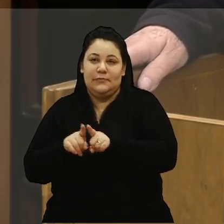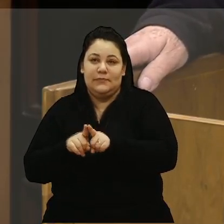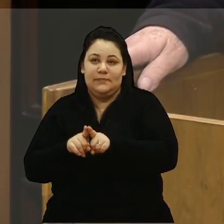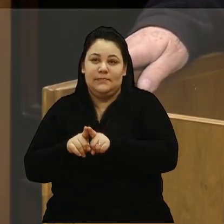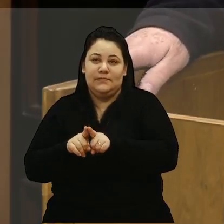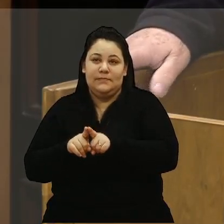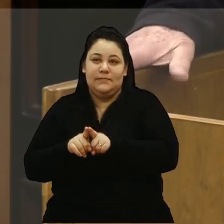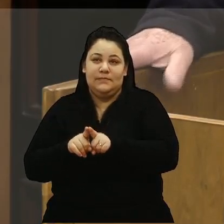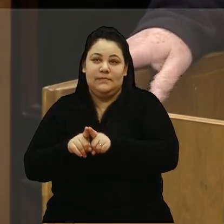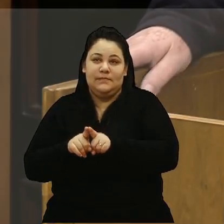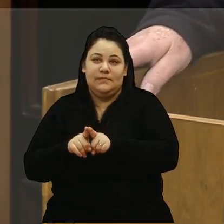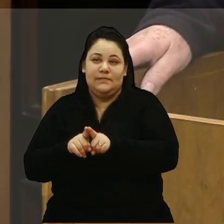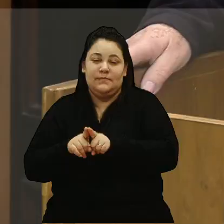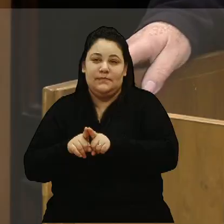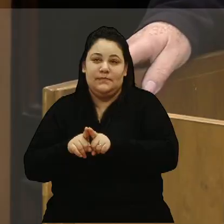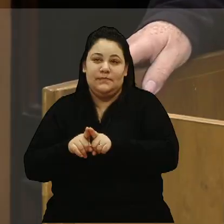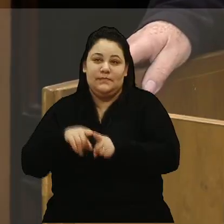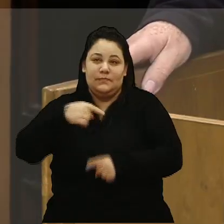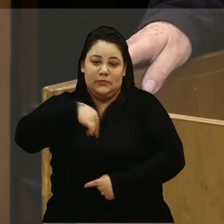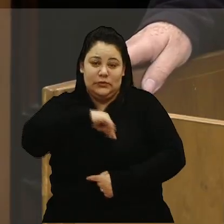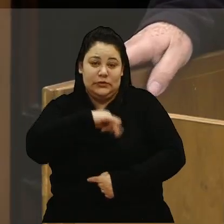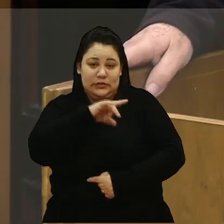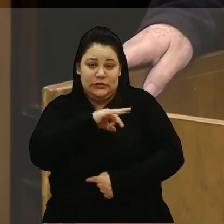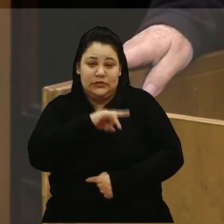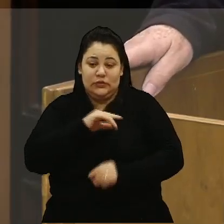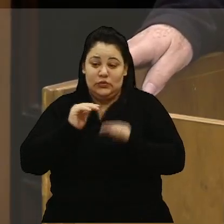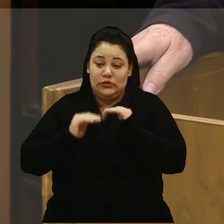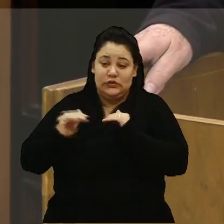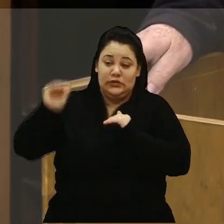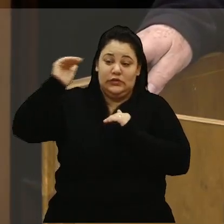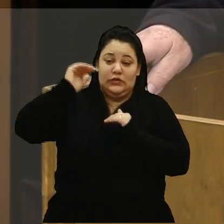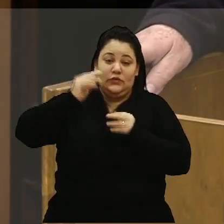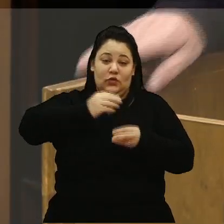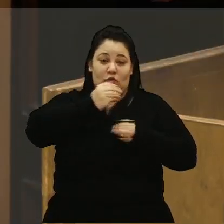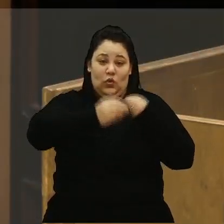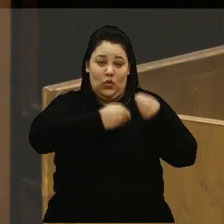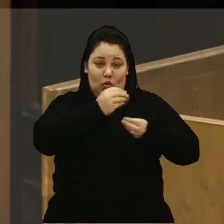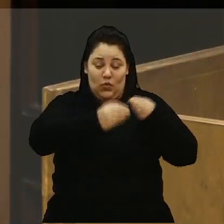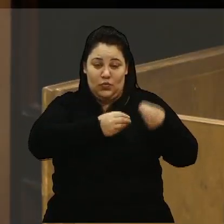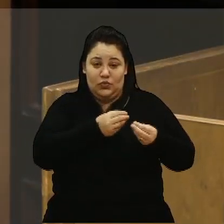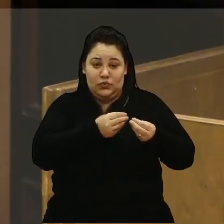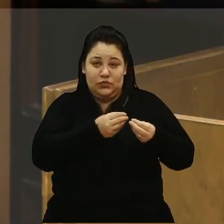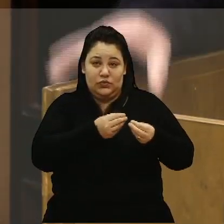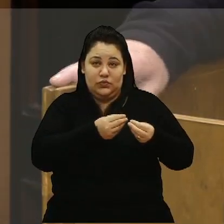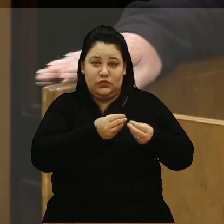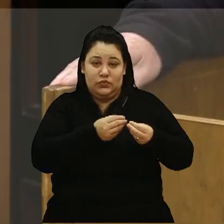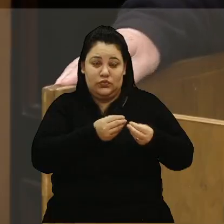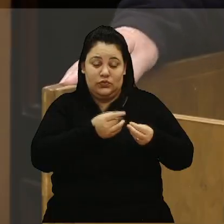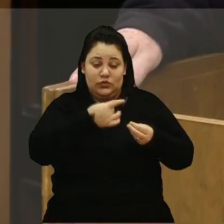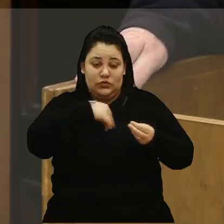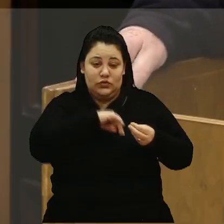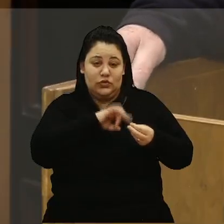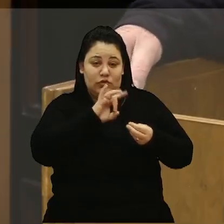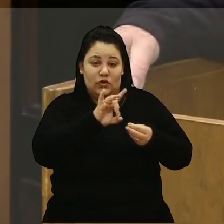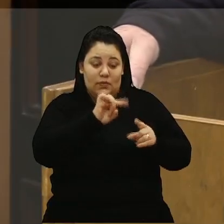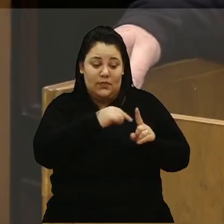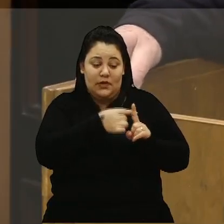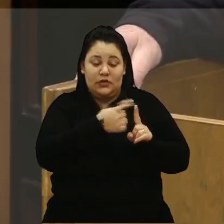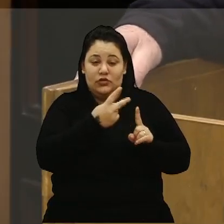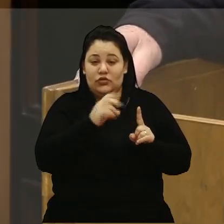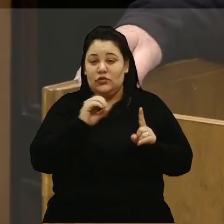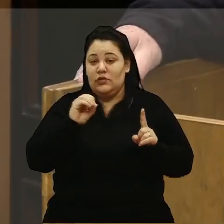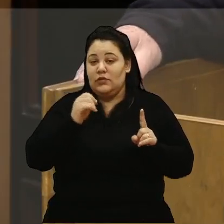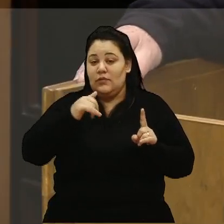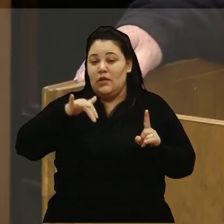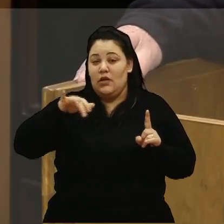colocam no patamar de como se efetivamente somos apenas mais de 200 milhões